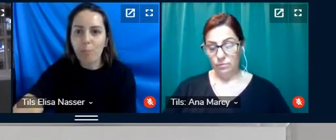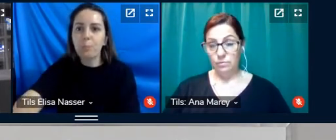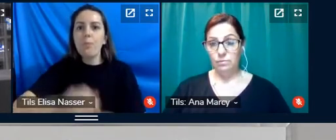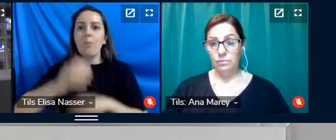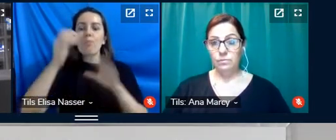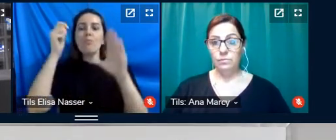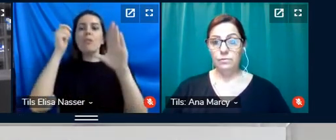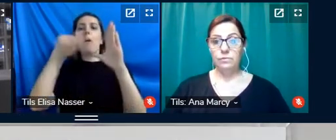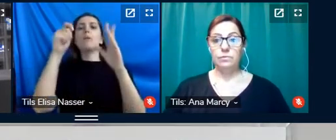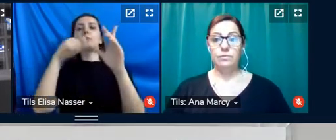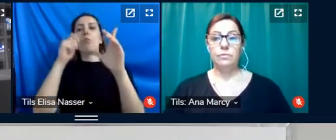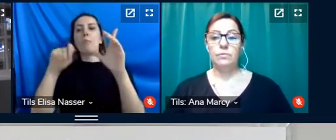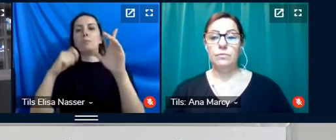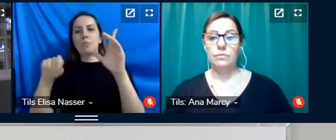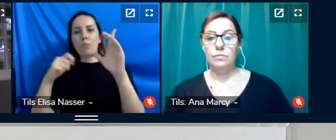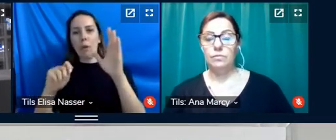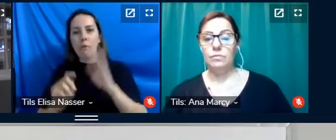Vamos corrigir, gente?